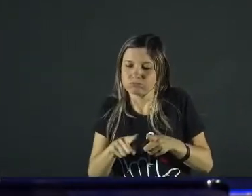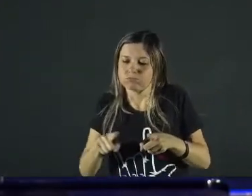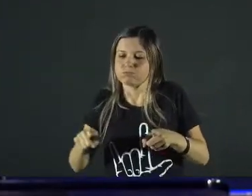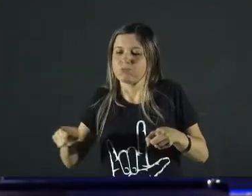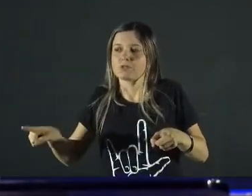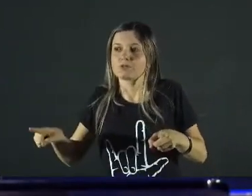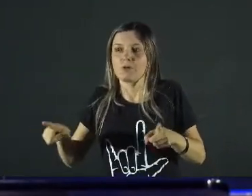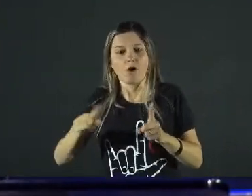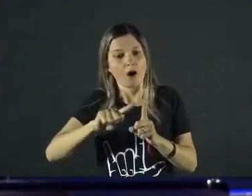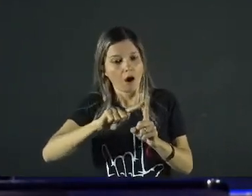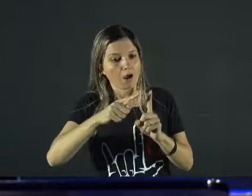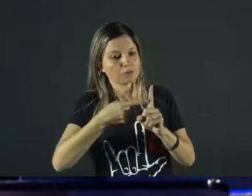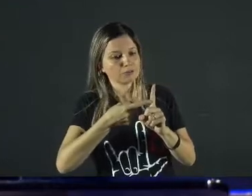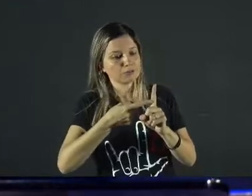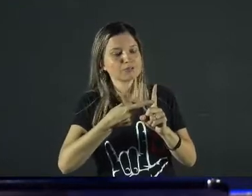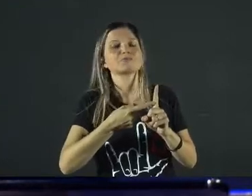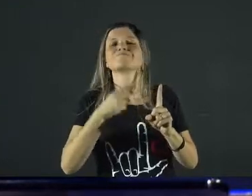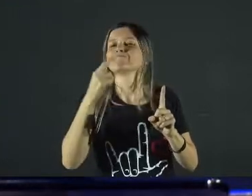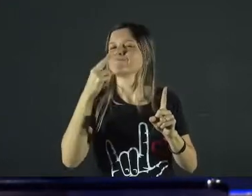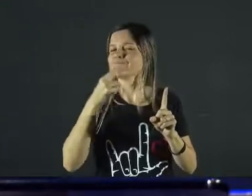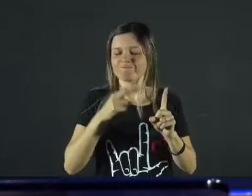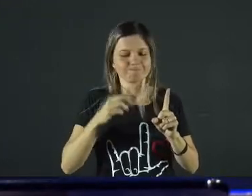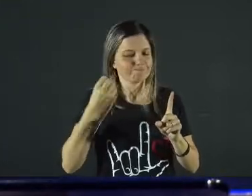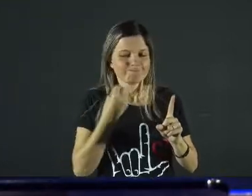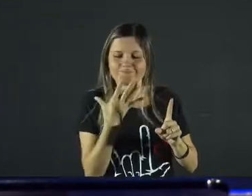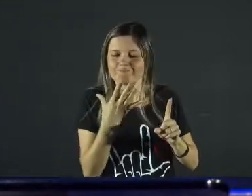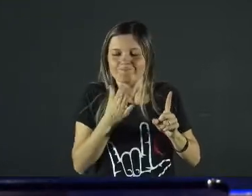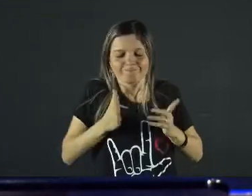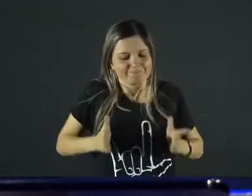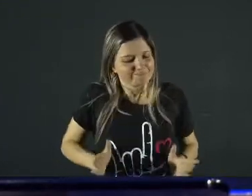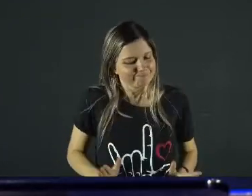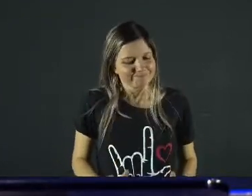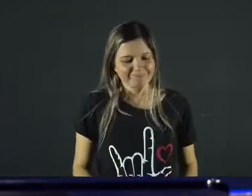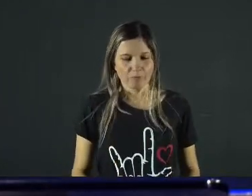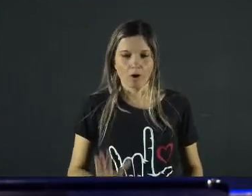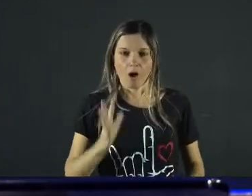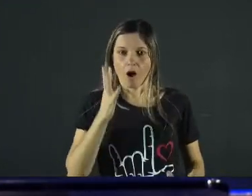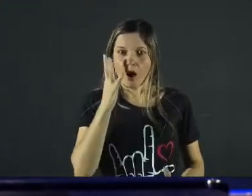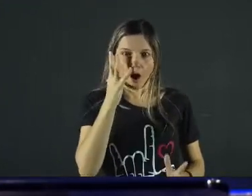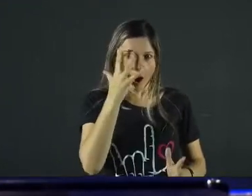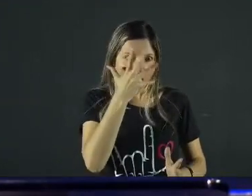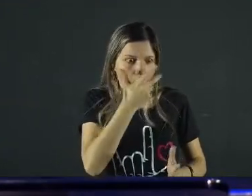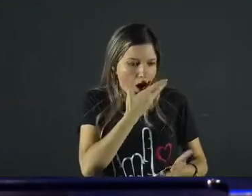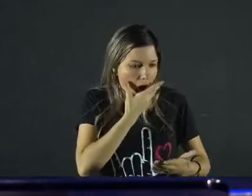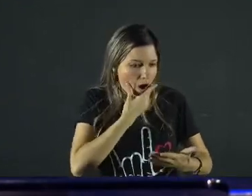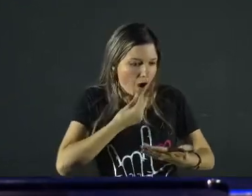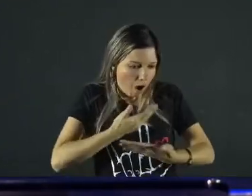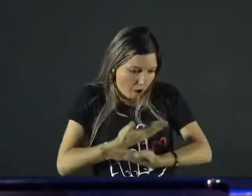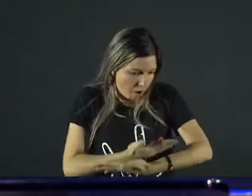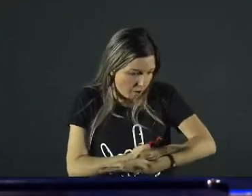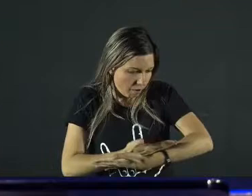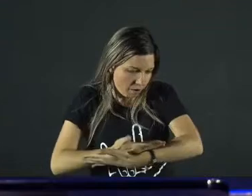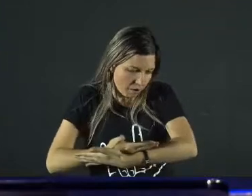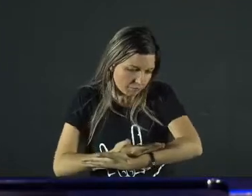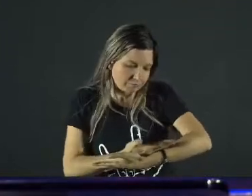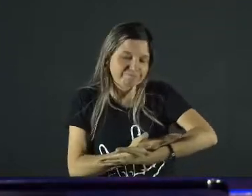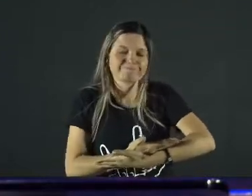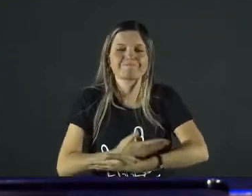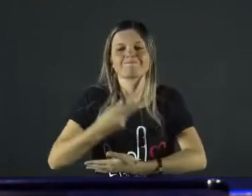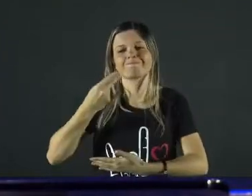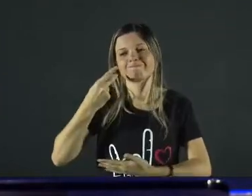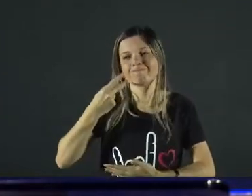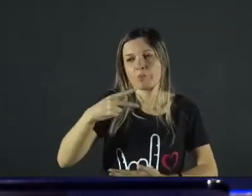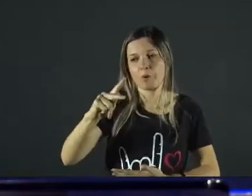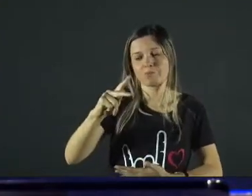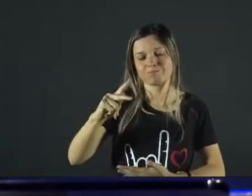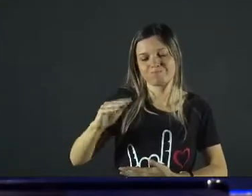mulher engravidou, teve a gestação normal, e nasceu uma bela criança, um belo bebê homem. Mas a palavra do Senhor diz que